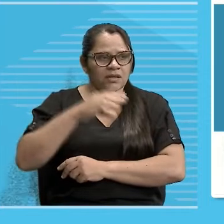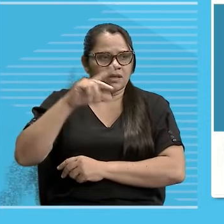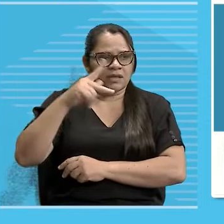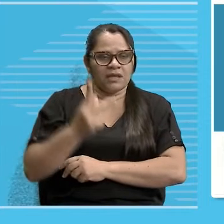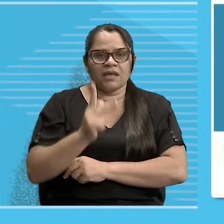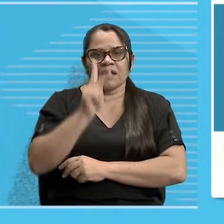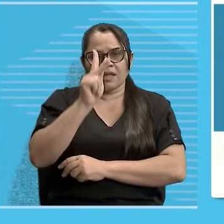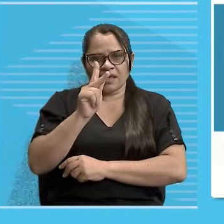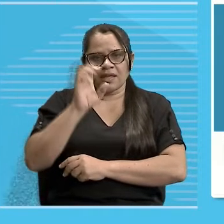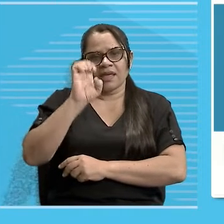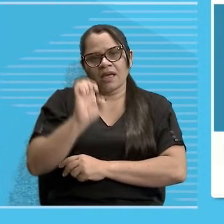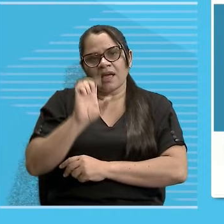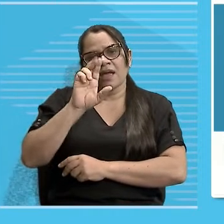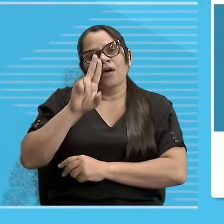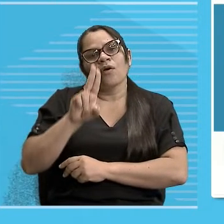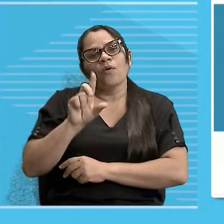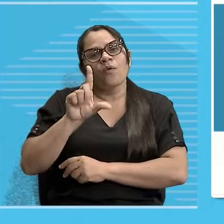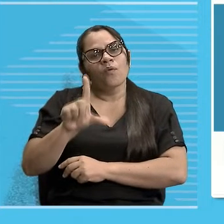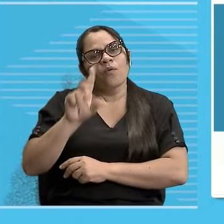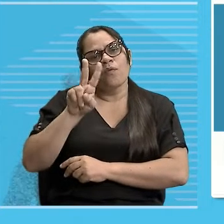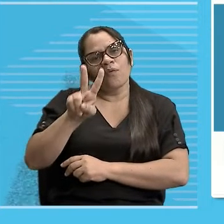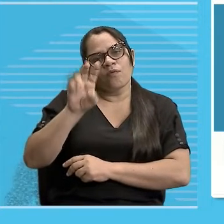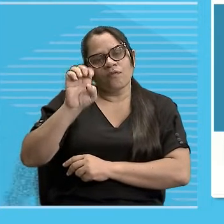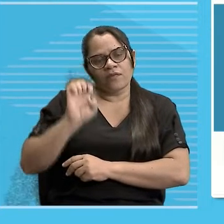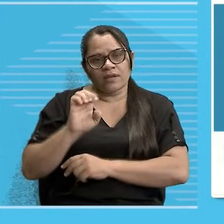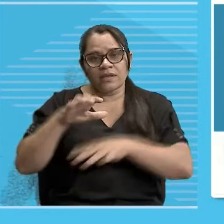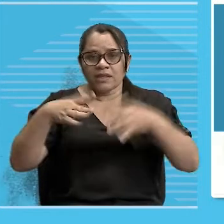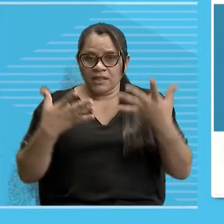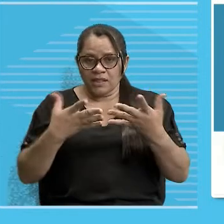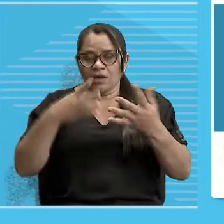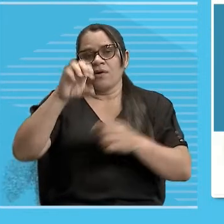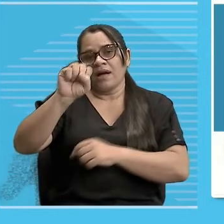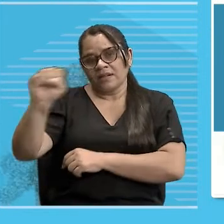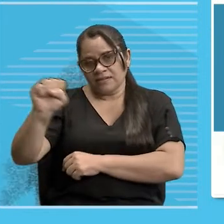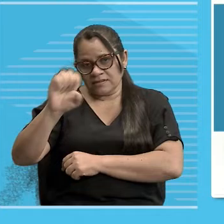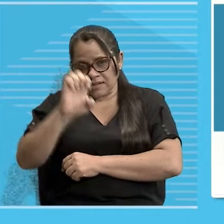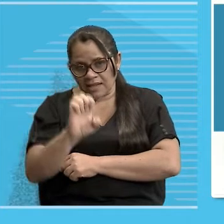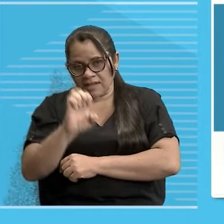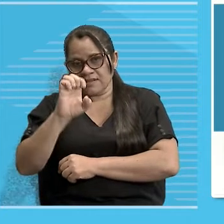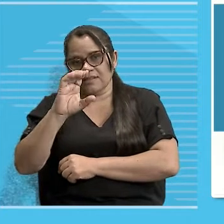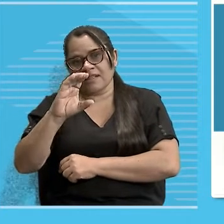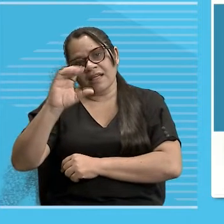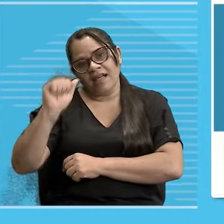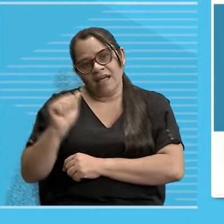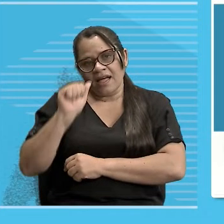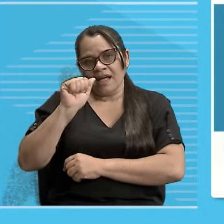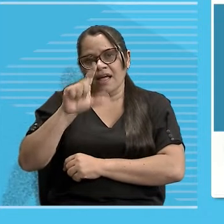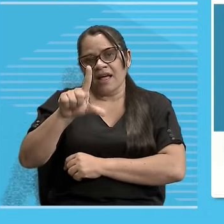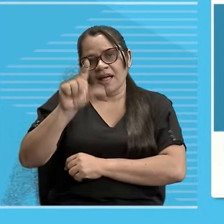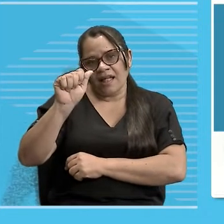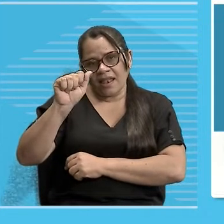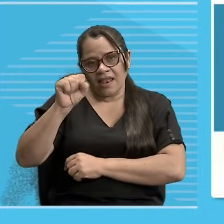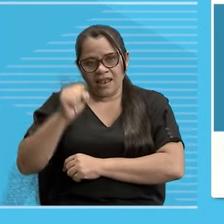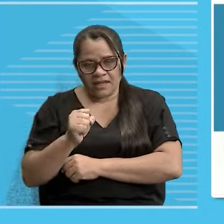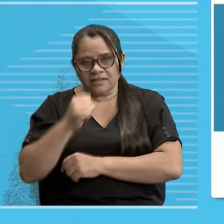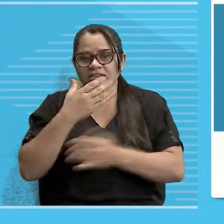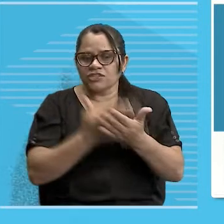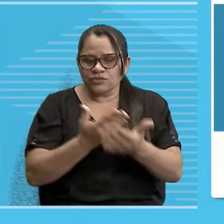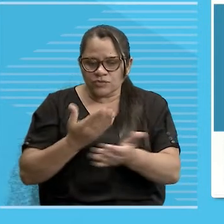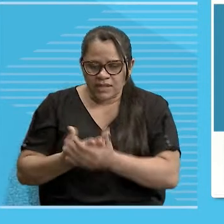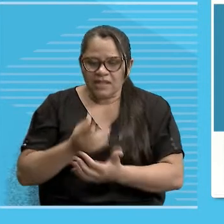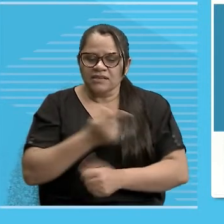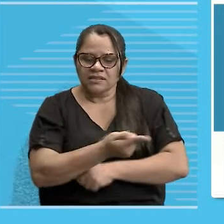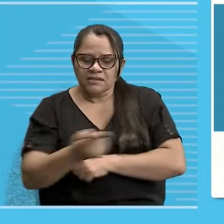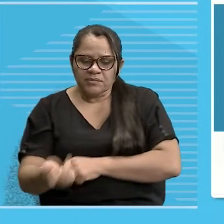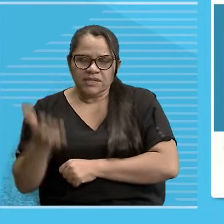passada. Porém, as escalas que nós estudamos na semana passada foram Celsius e